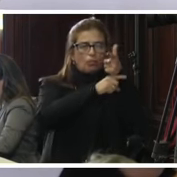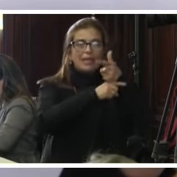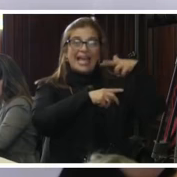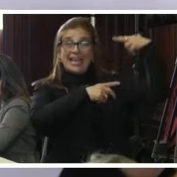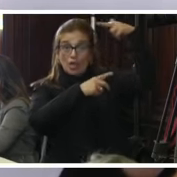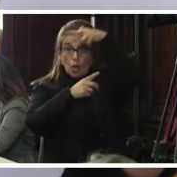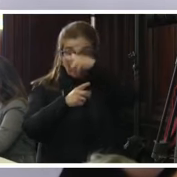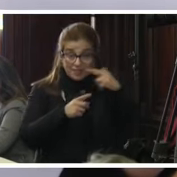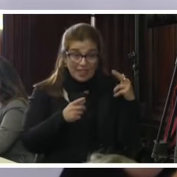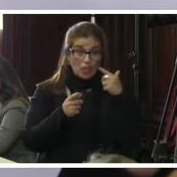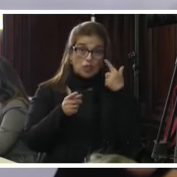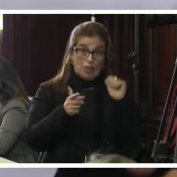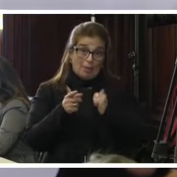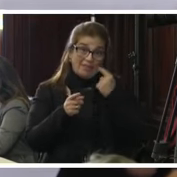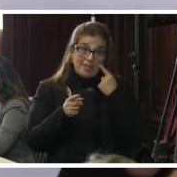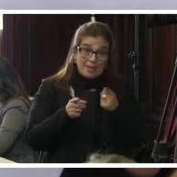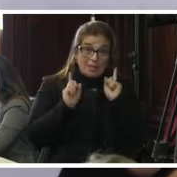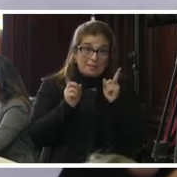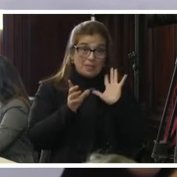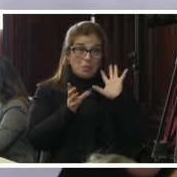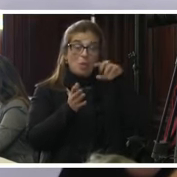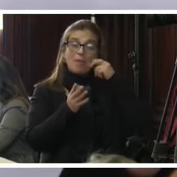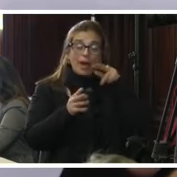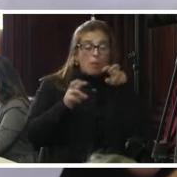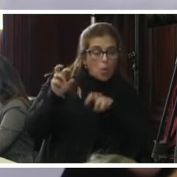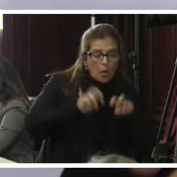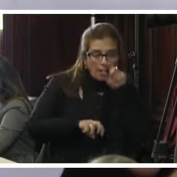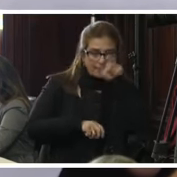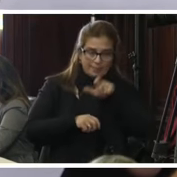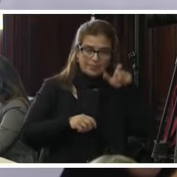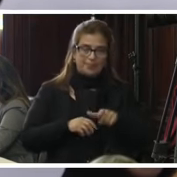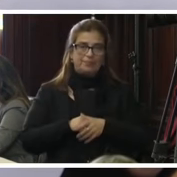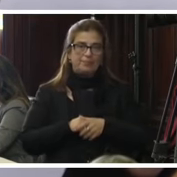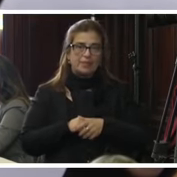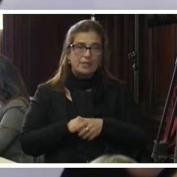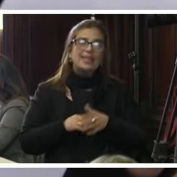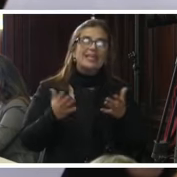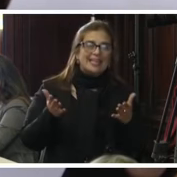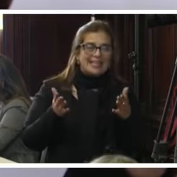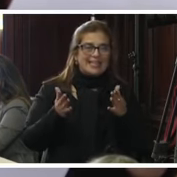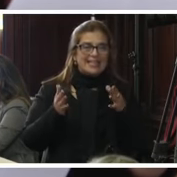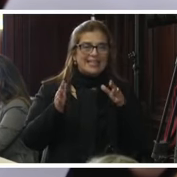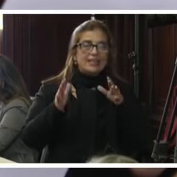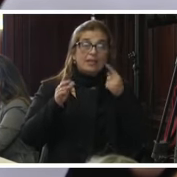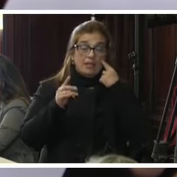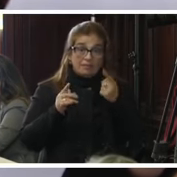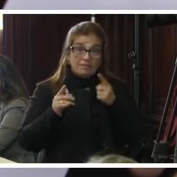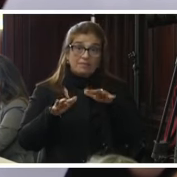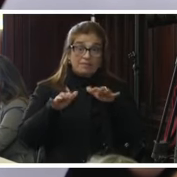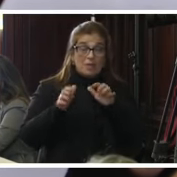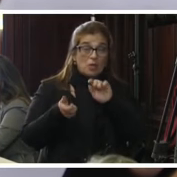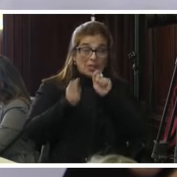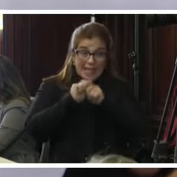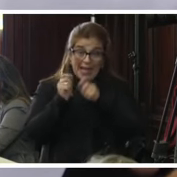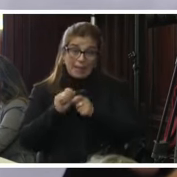helicóptero foram utilizados, efetuando, inclusive, disparos do alto. Certo é que, no período, mais de 26 mil estudantes ficaram sem